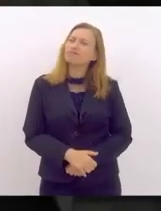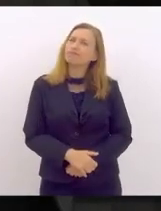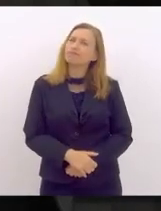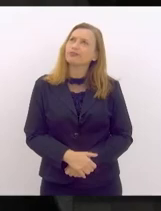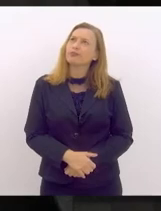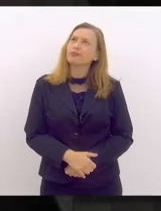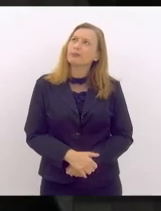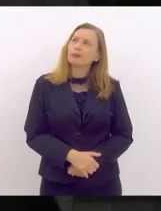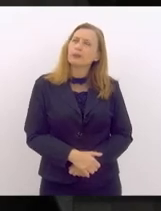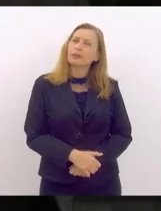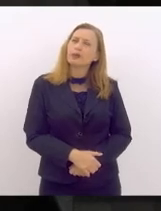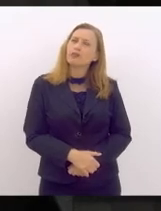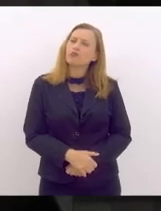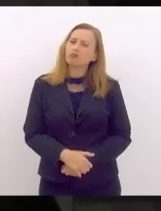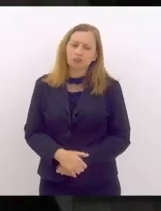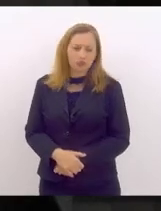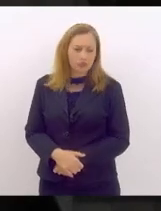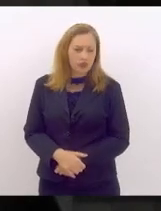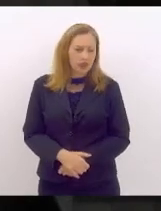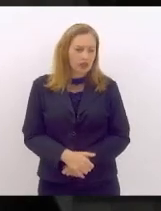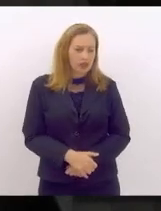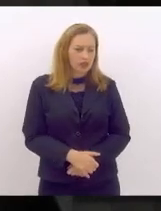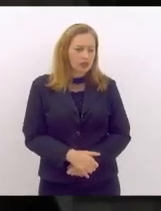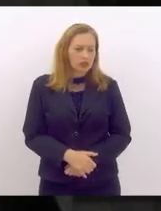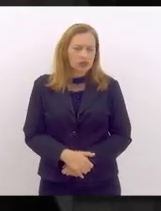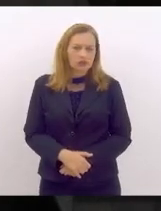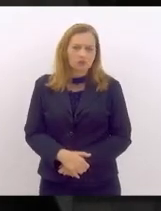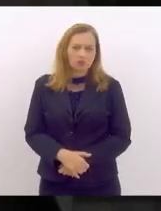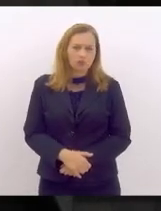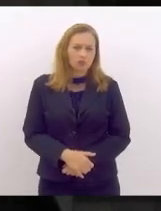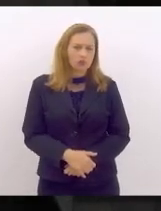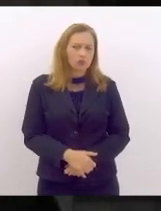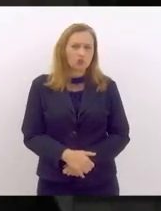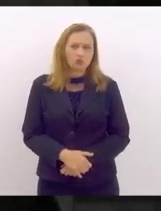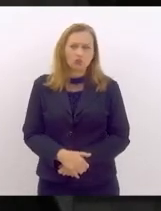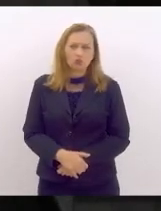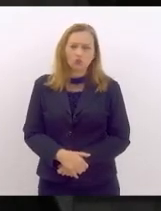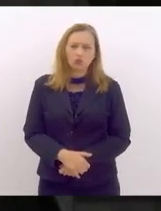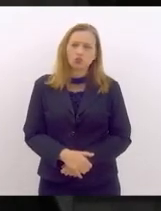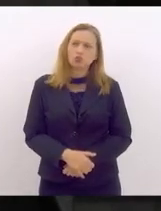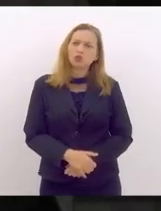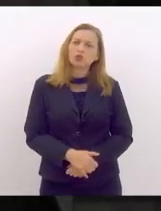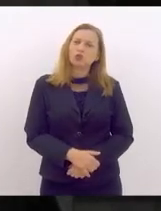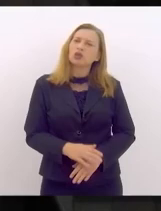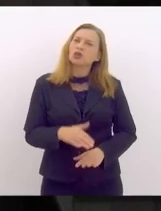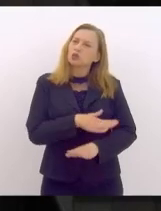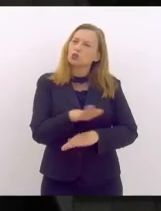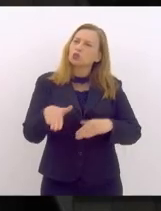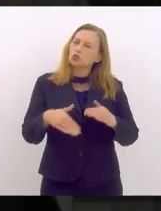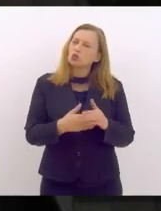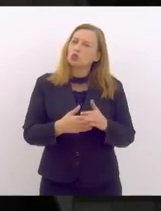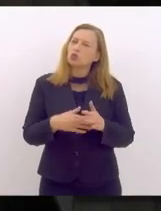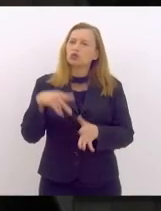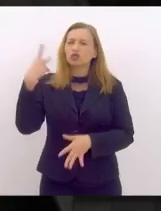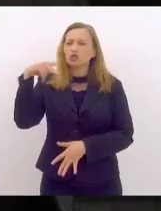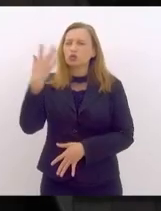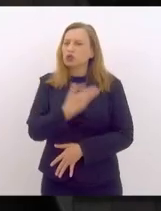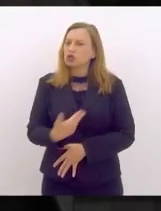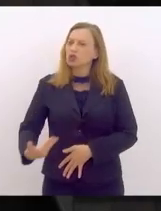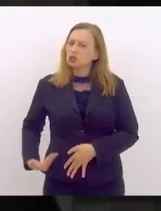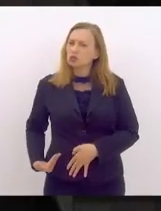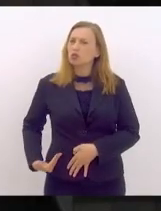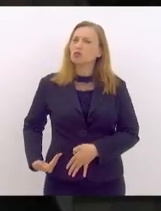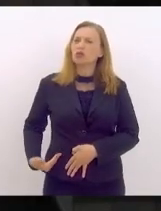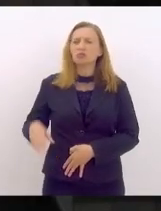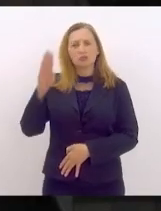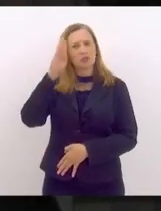que Sem dúvida nenhuma perpassa todas as políticas públicas que